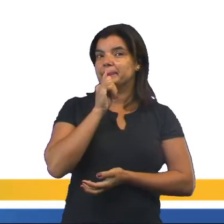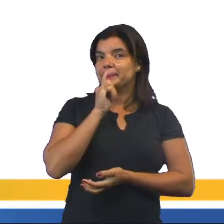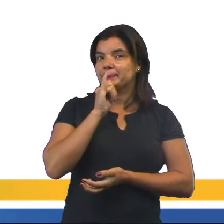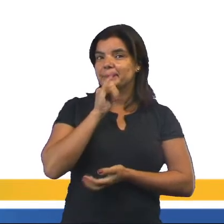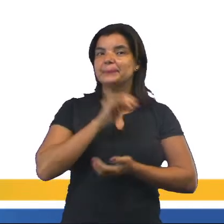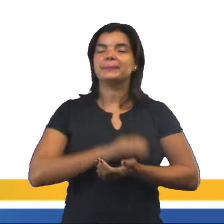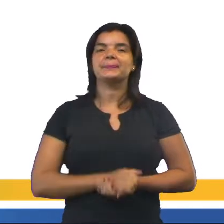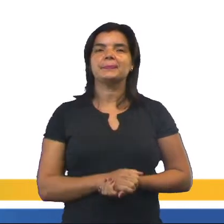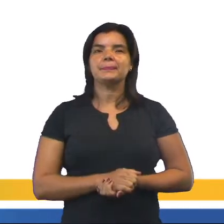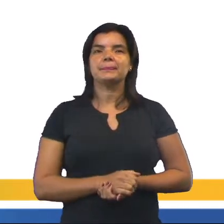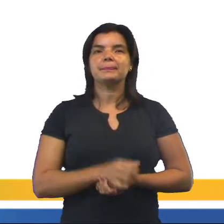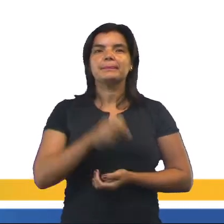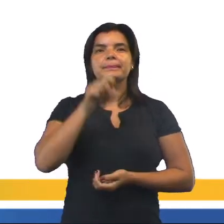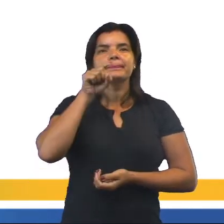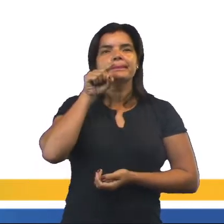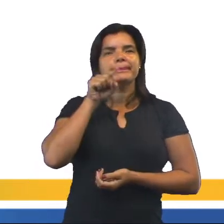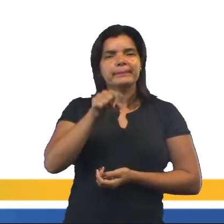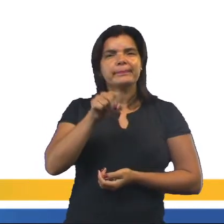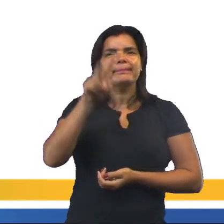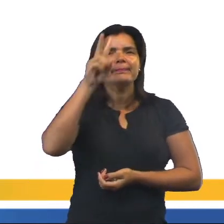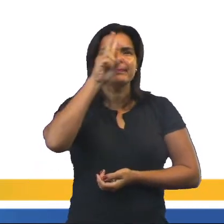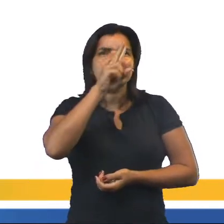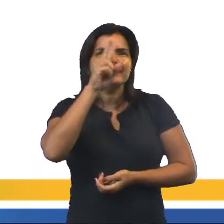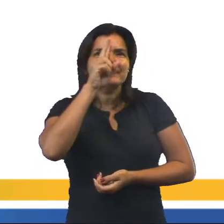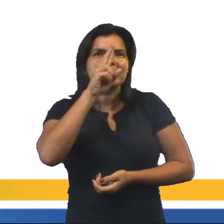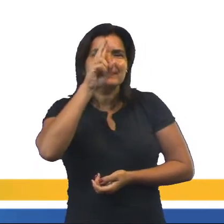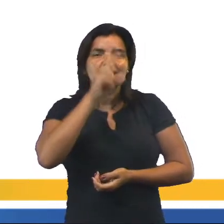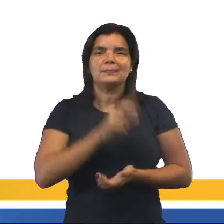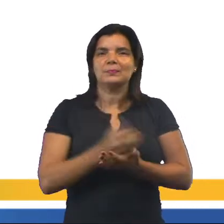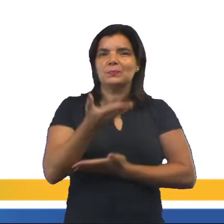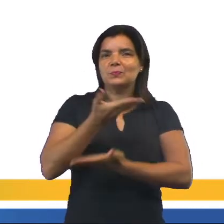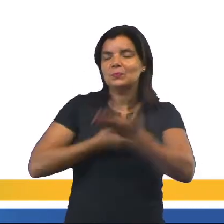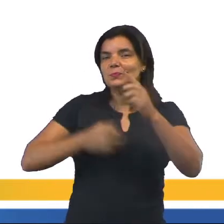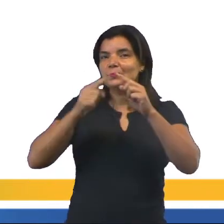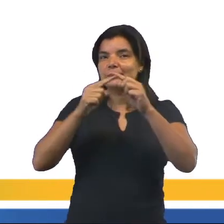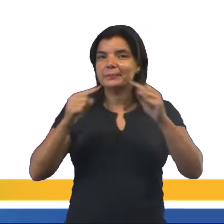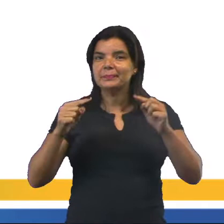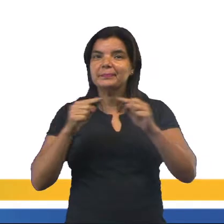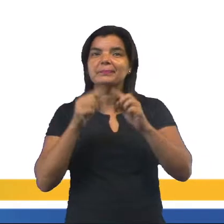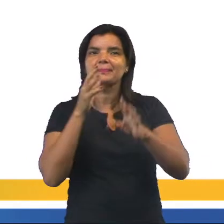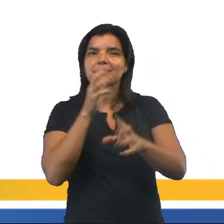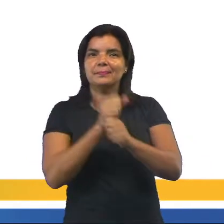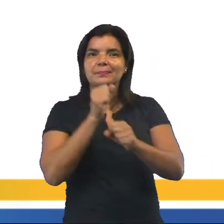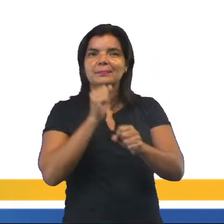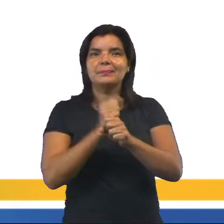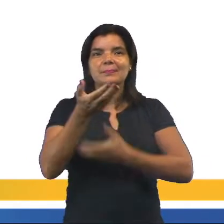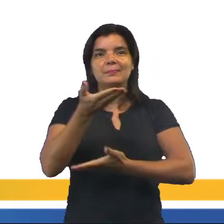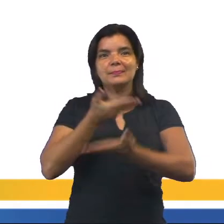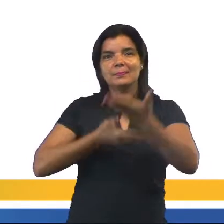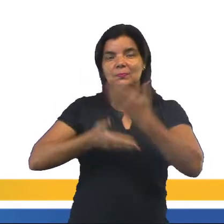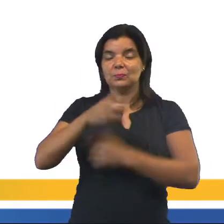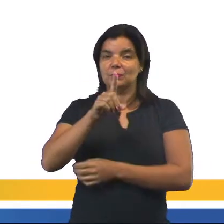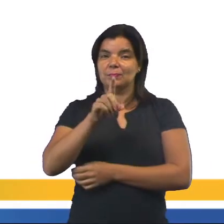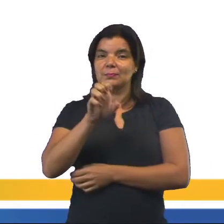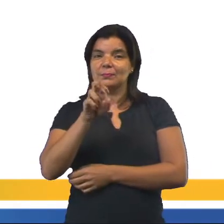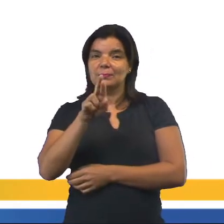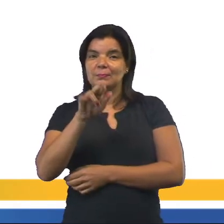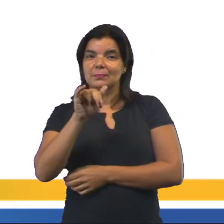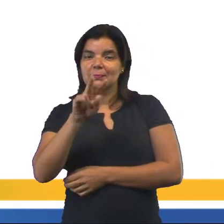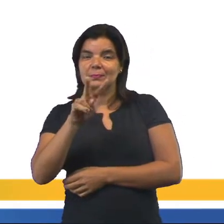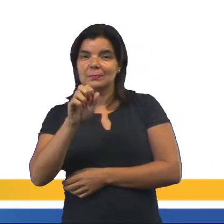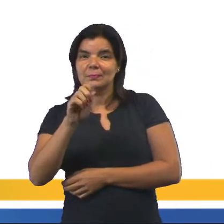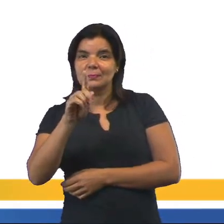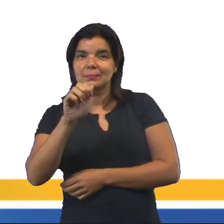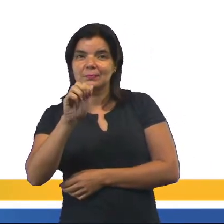simples. Por exemplo, se você lembra das relações trigonométricas e das relações